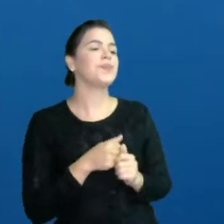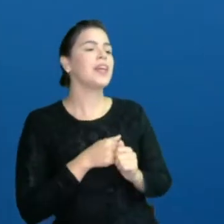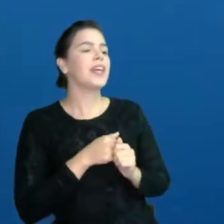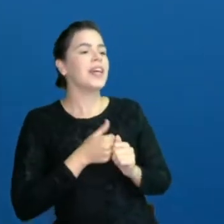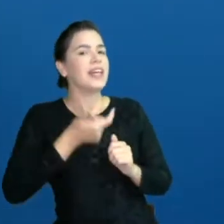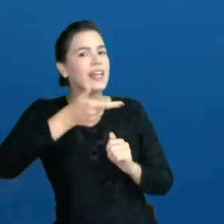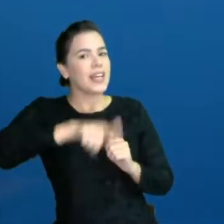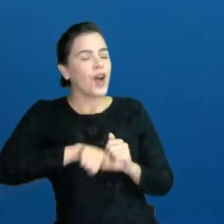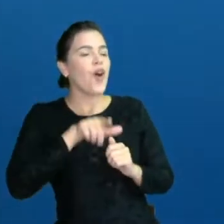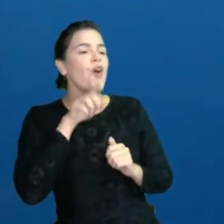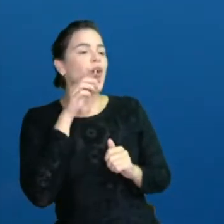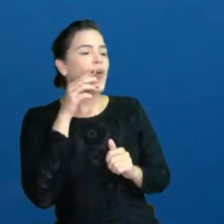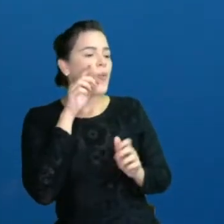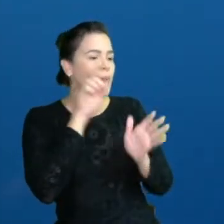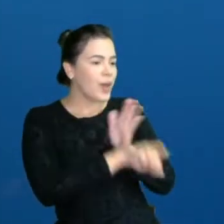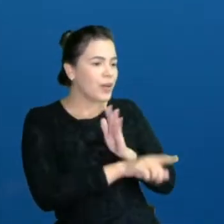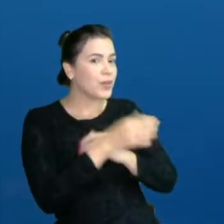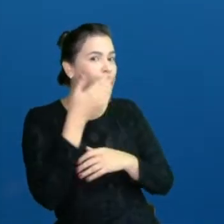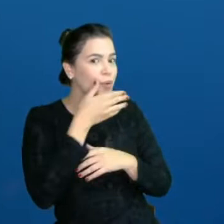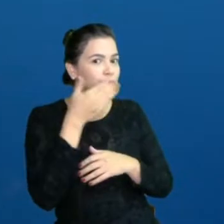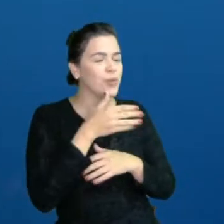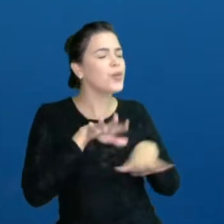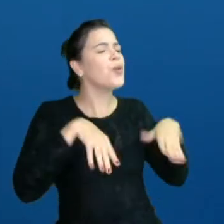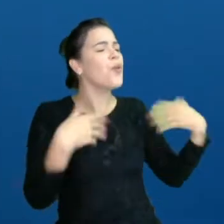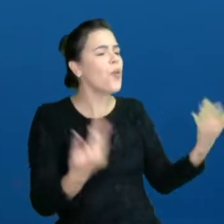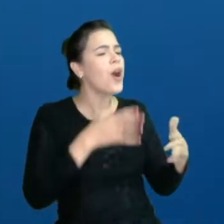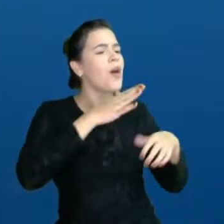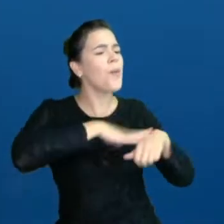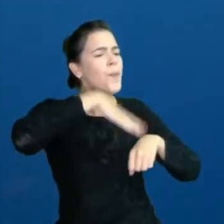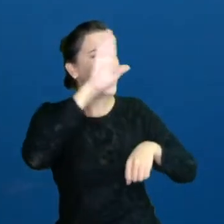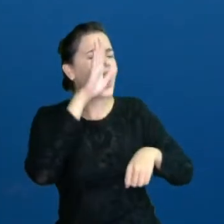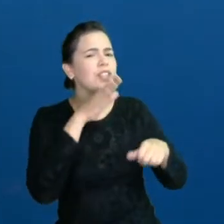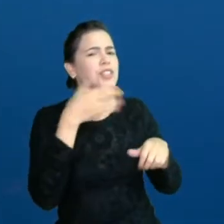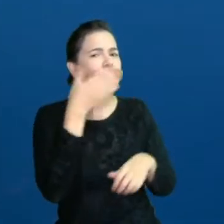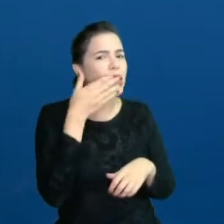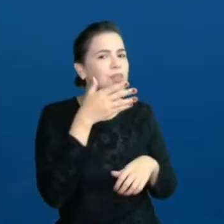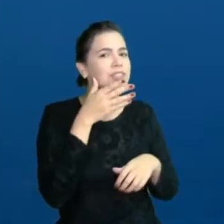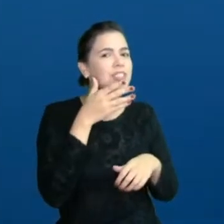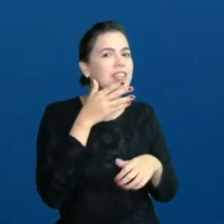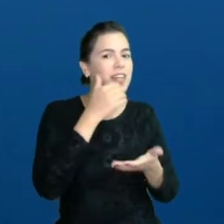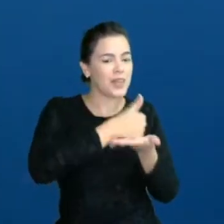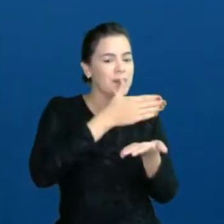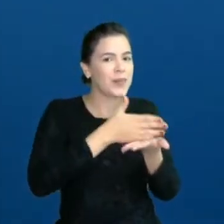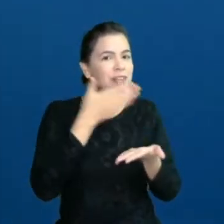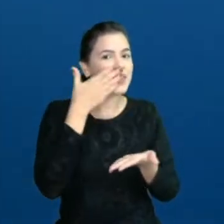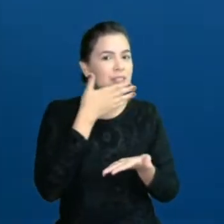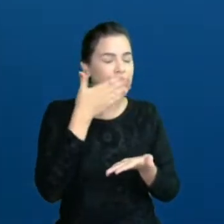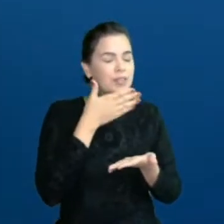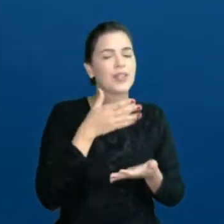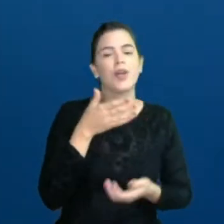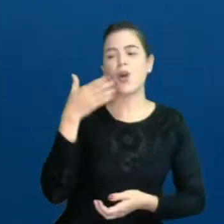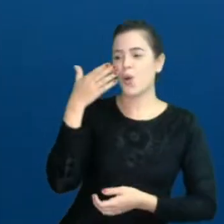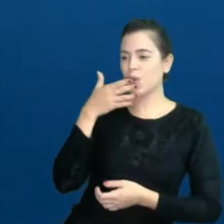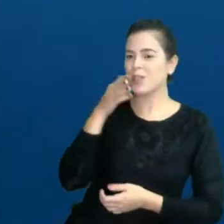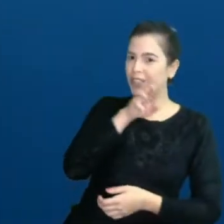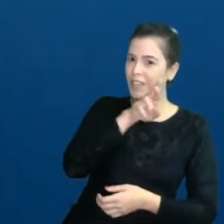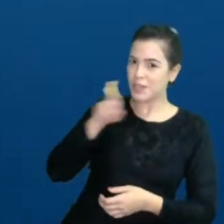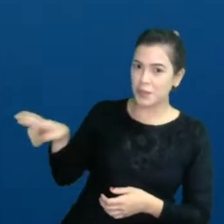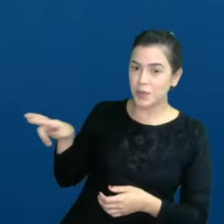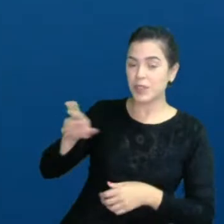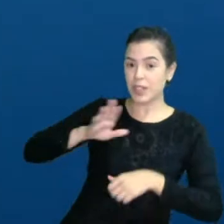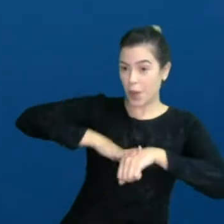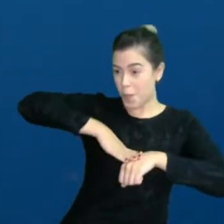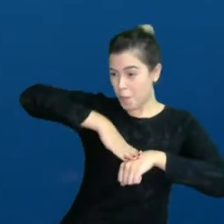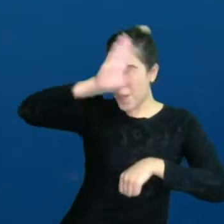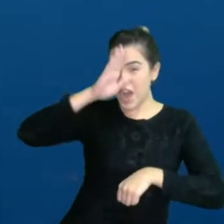doce perguntou para o doce qual era o doce mais doce que o doce de batata doce. O doce respondeu para o doce que o doce mais doce